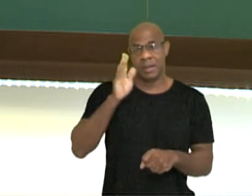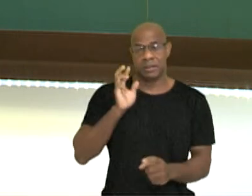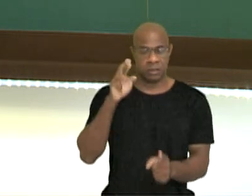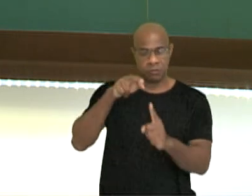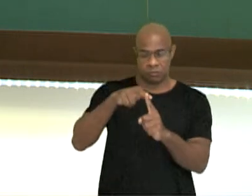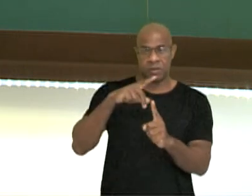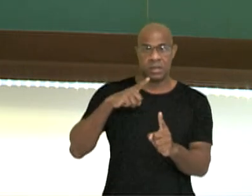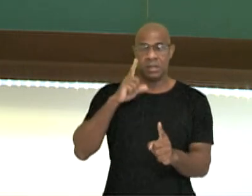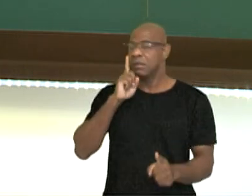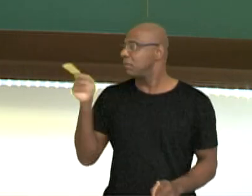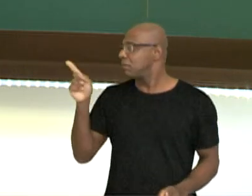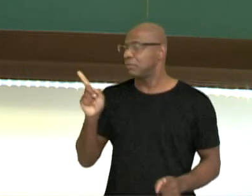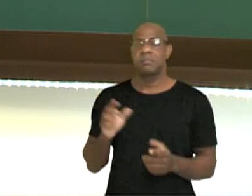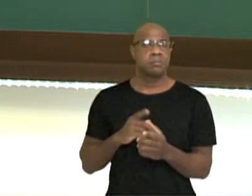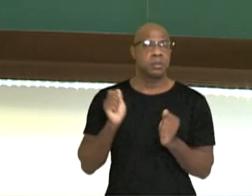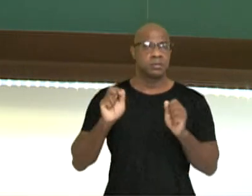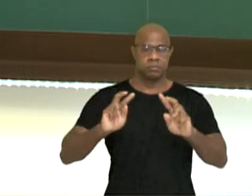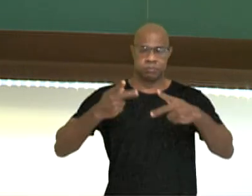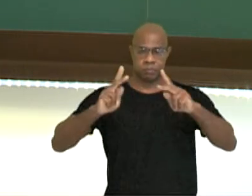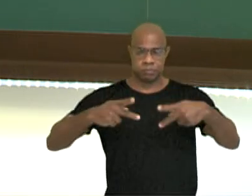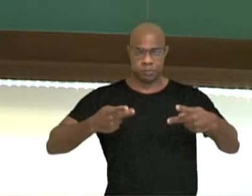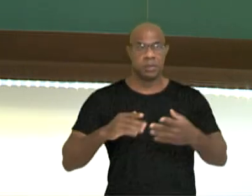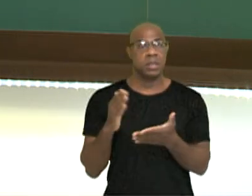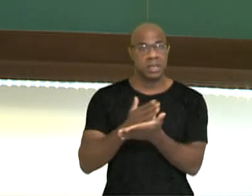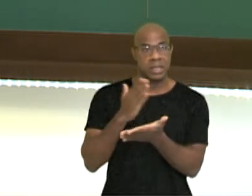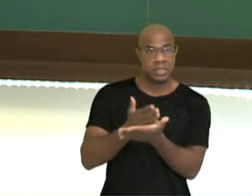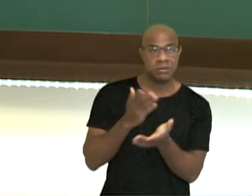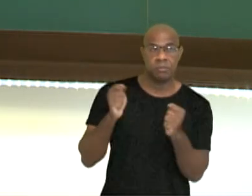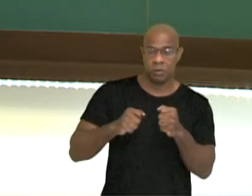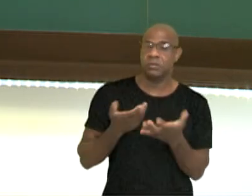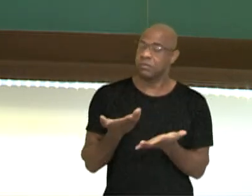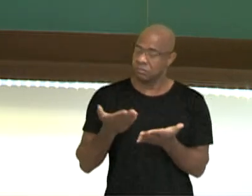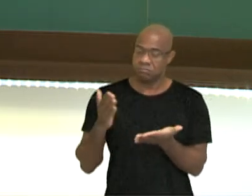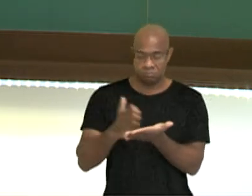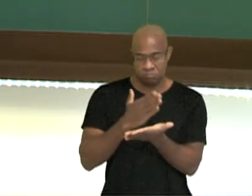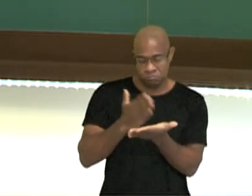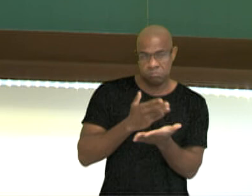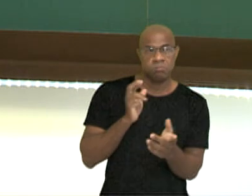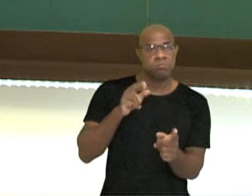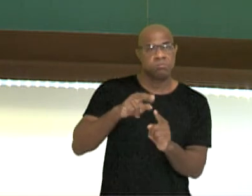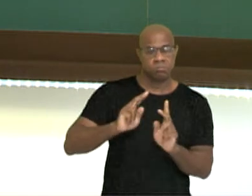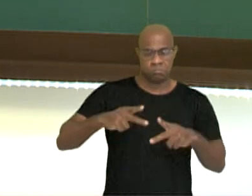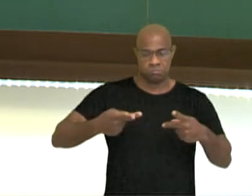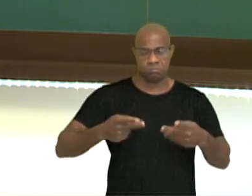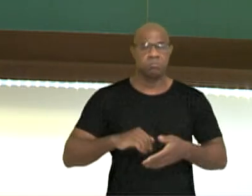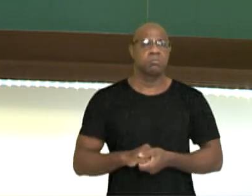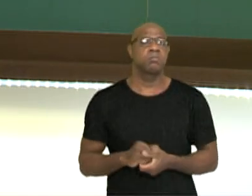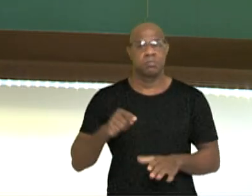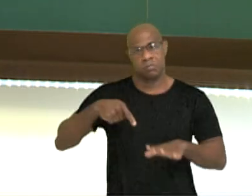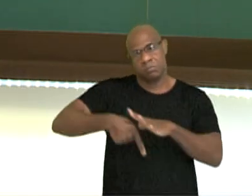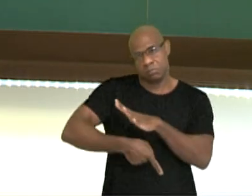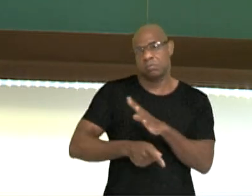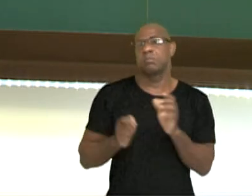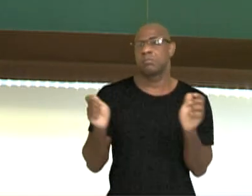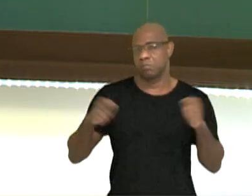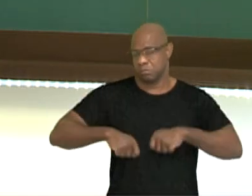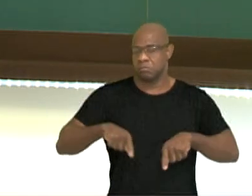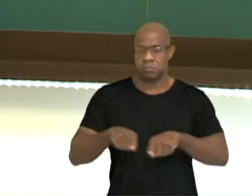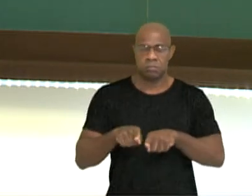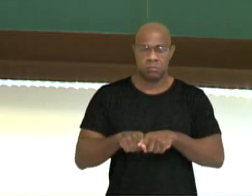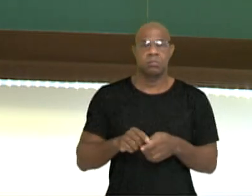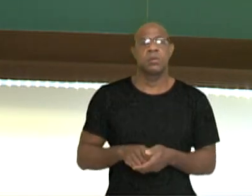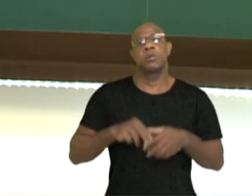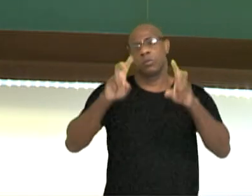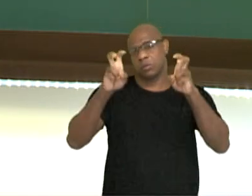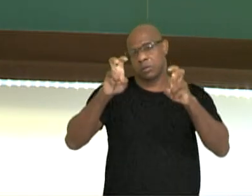de informações, você pode ir no livro, você pode ir nas referências, e aí você se aprofunda um pouquinho mais